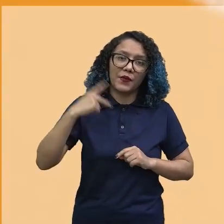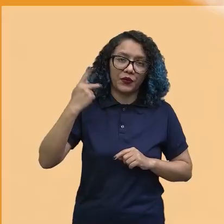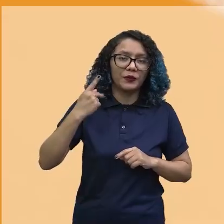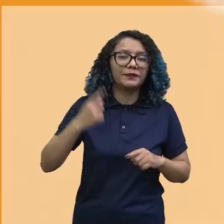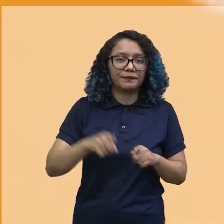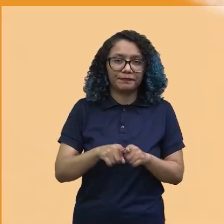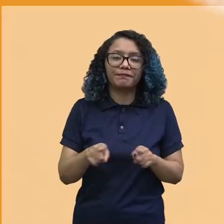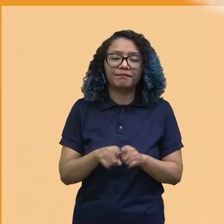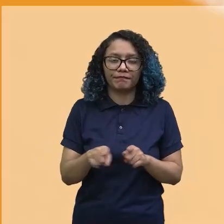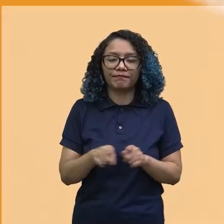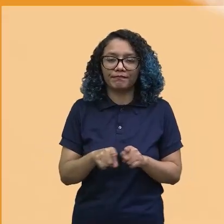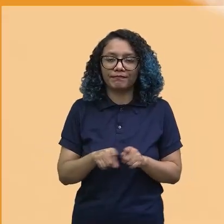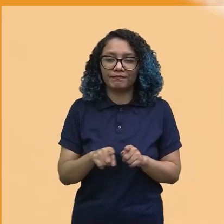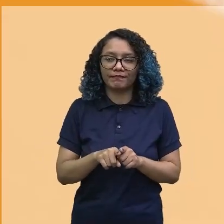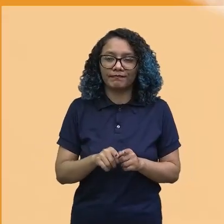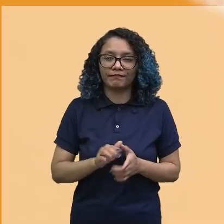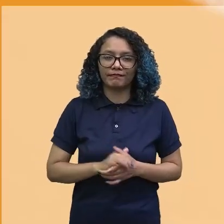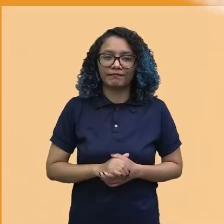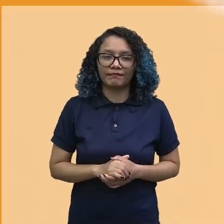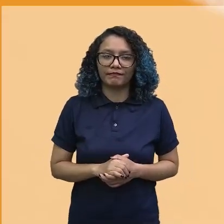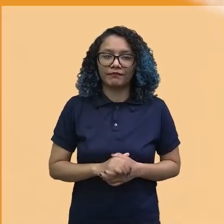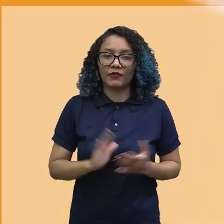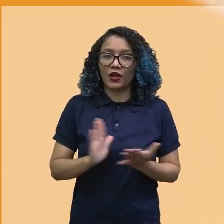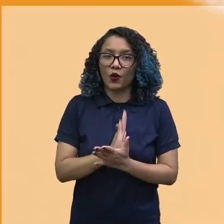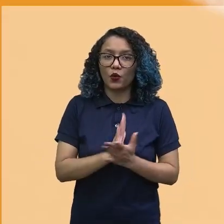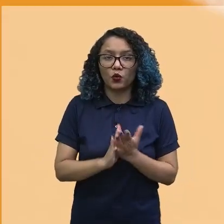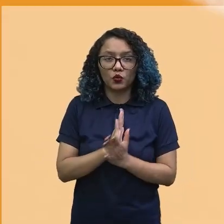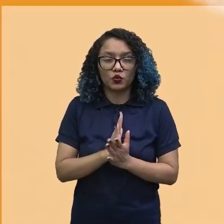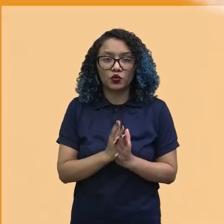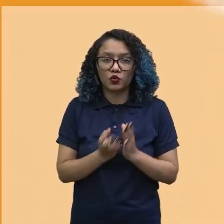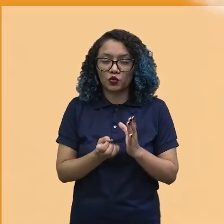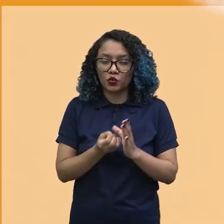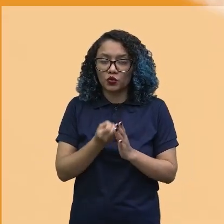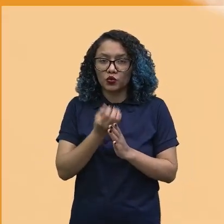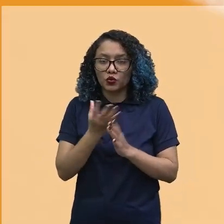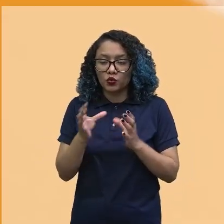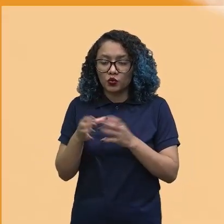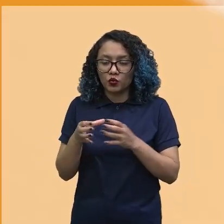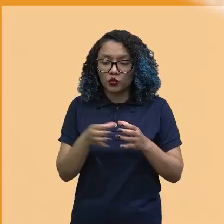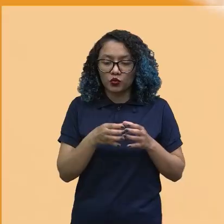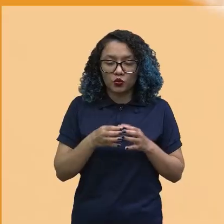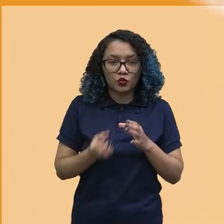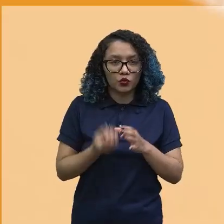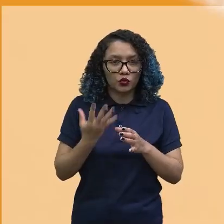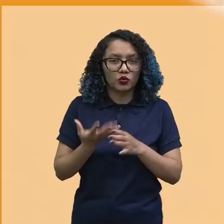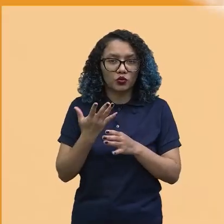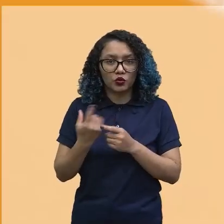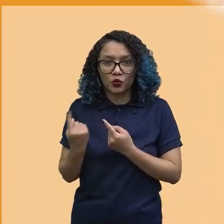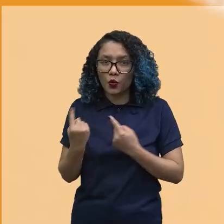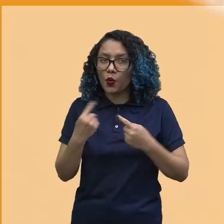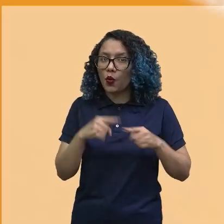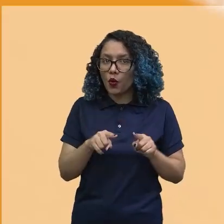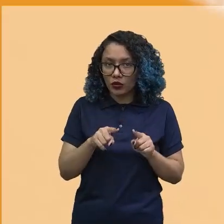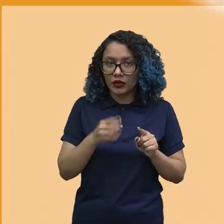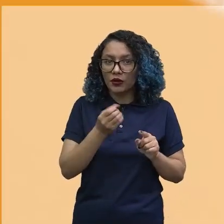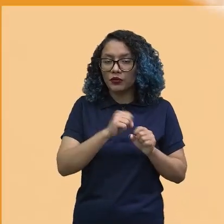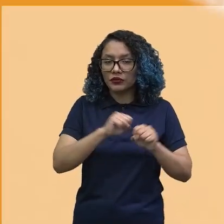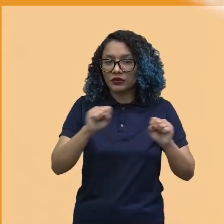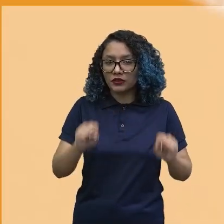né? Vai emergir movimentos que vão contrariar esse sistema vigente. E um deles é